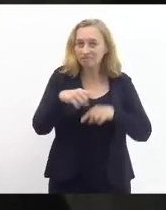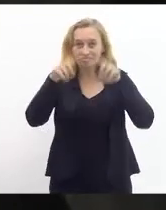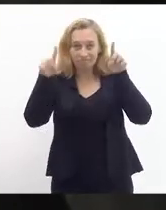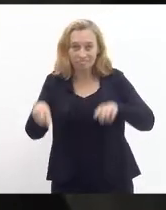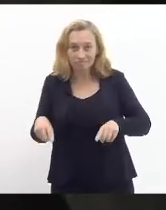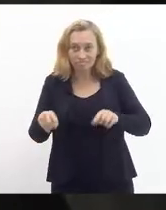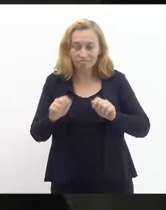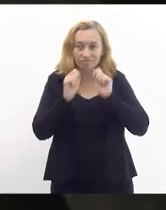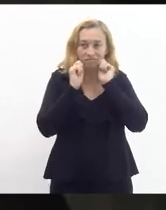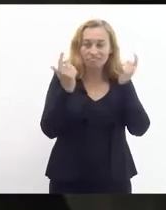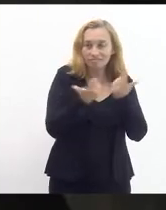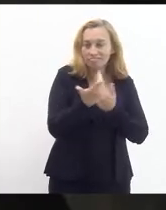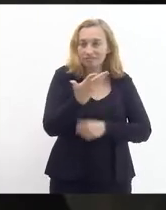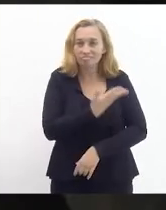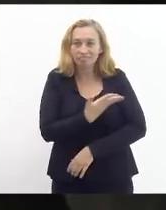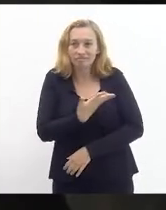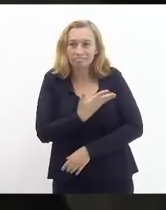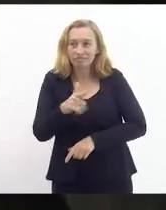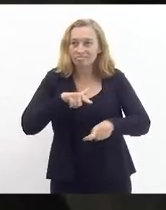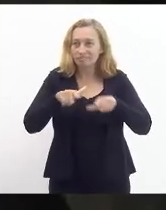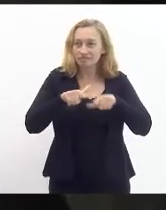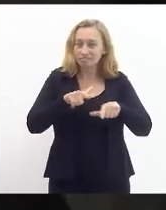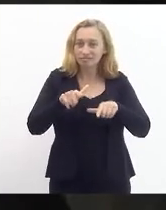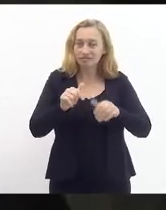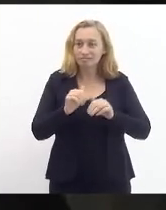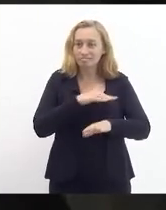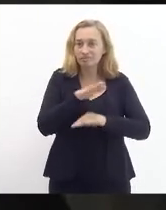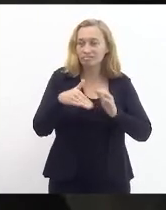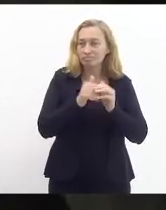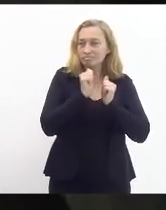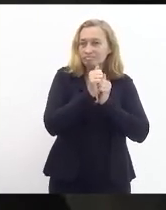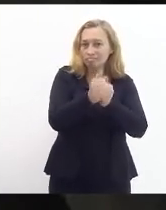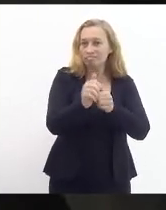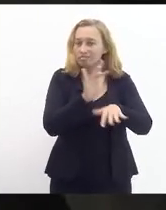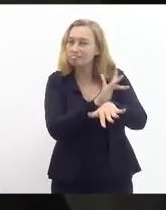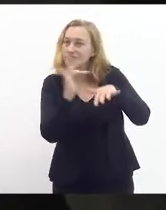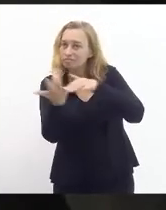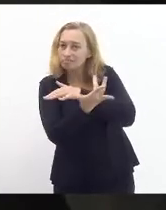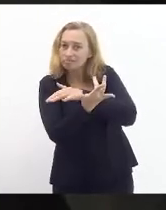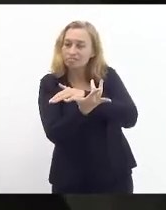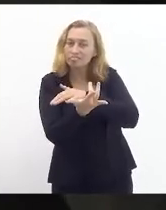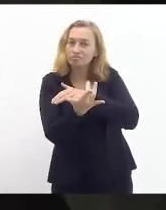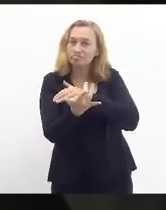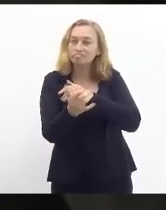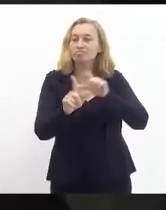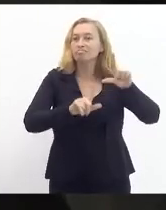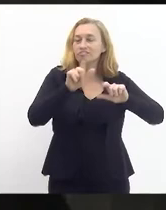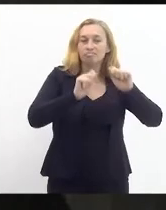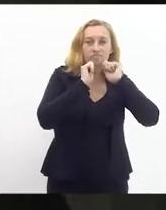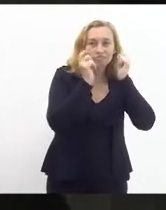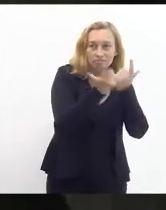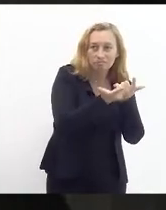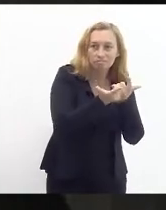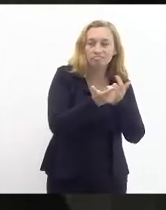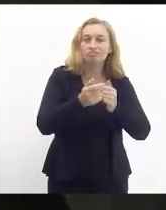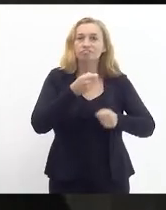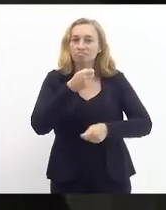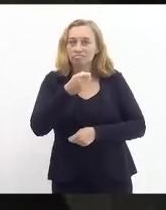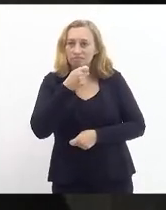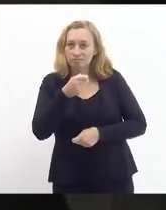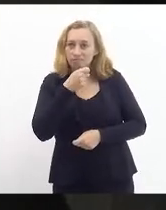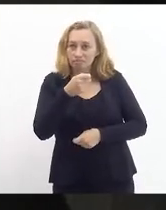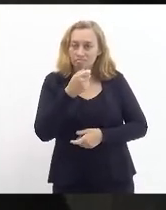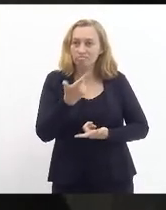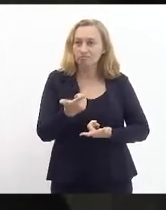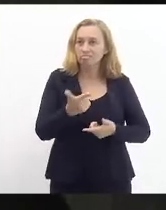da Assembleia nosso colega de trabalho os cidadãos E cidadãs que nos assistem pela TV alerj me seguem pelas redes sociais e imprensa que